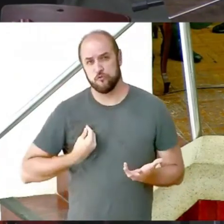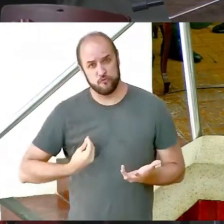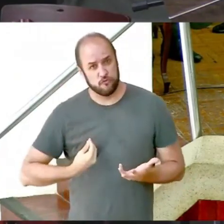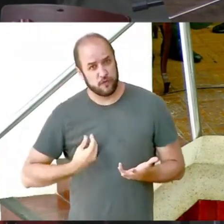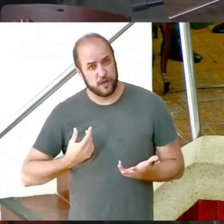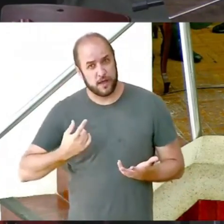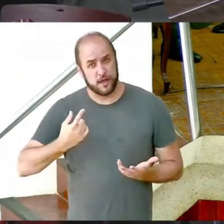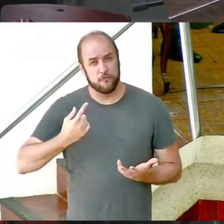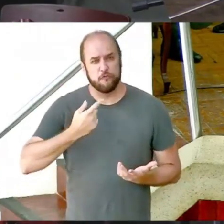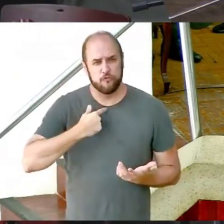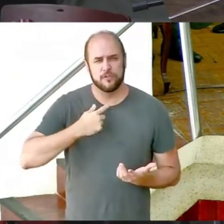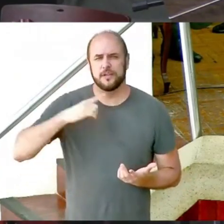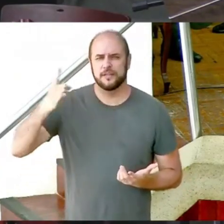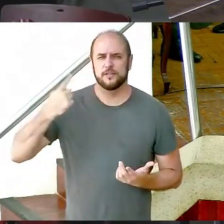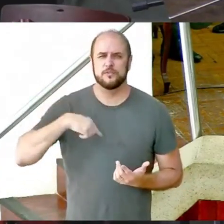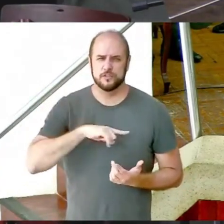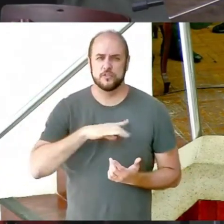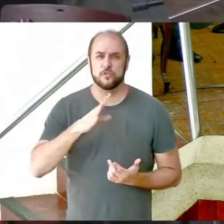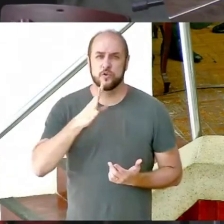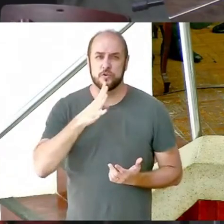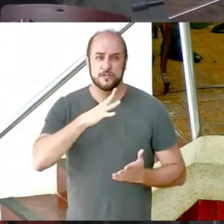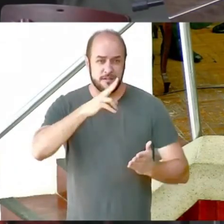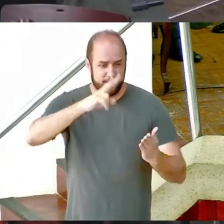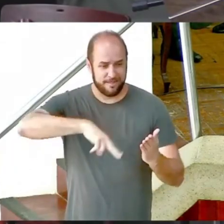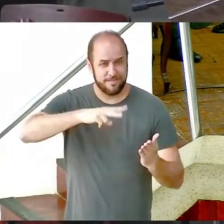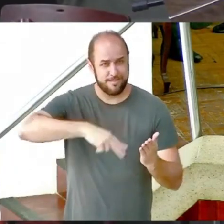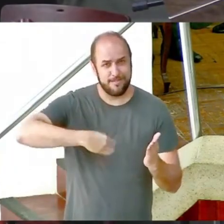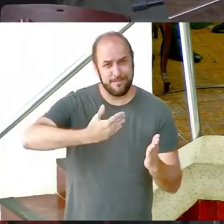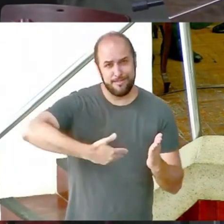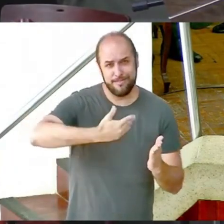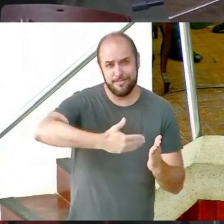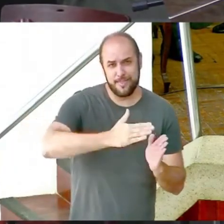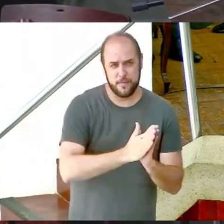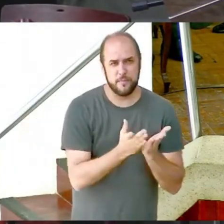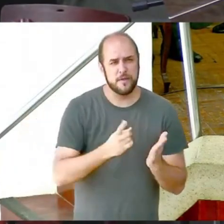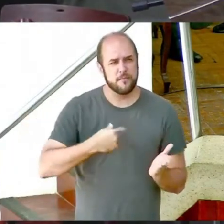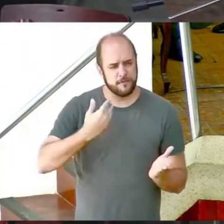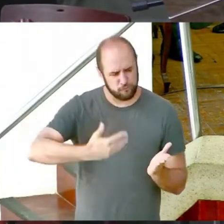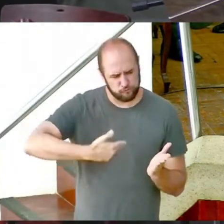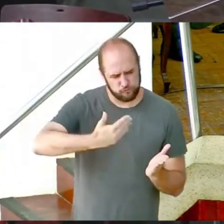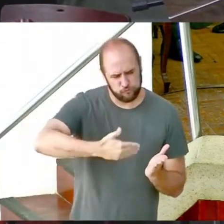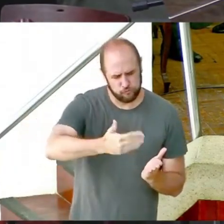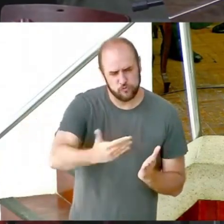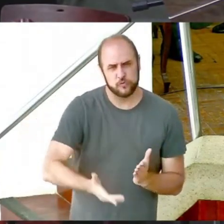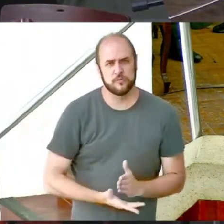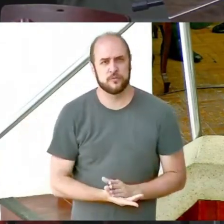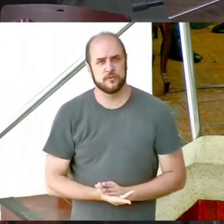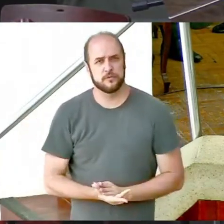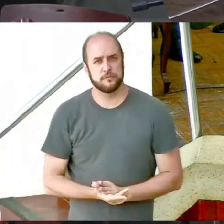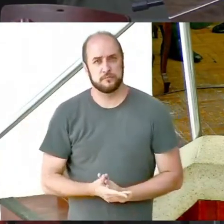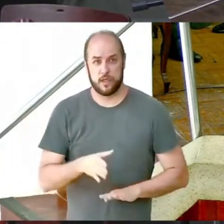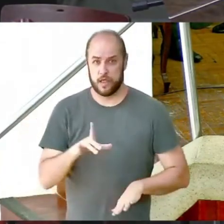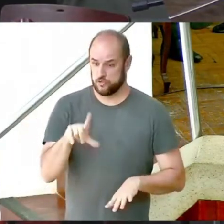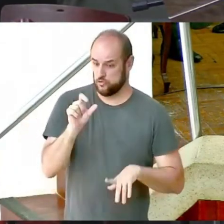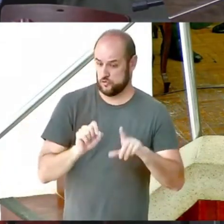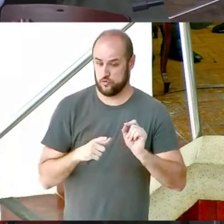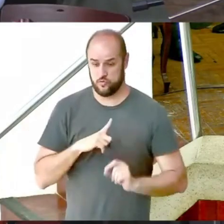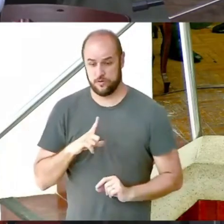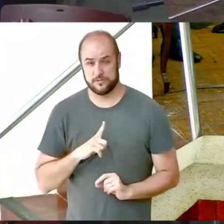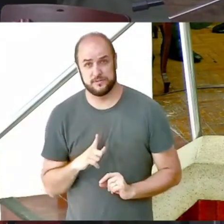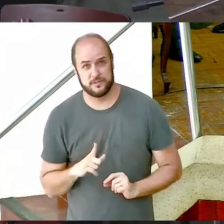tomando conhecimento ao passo que nós lemos a Escritura. Para tomar algumas decisões, existem